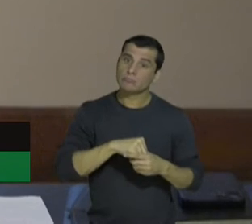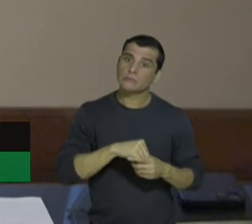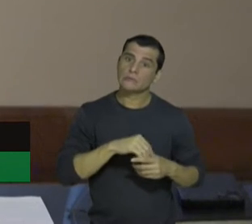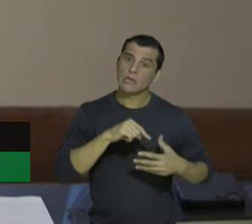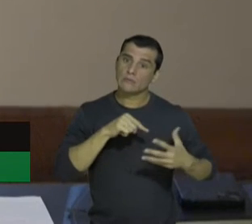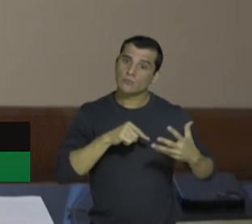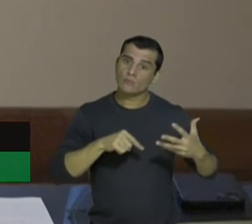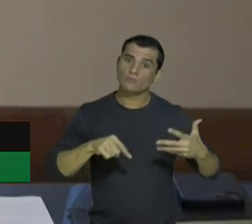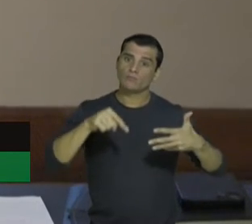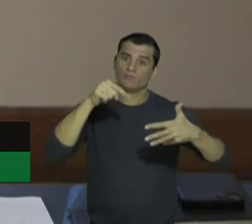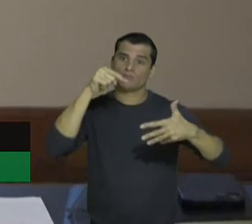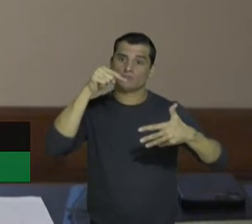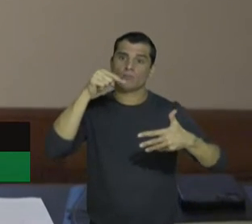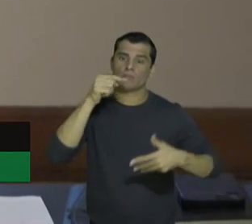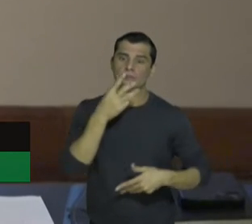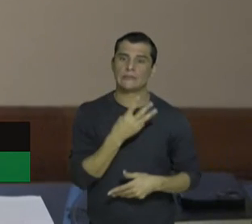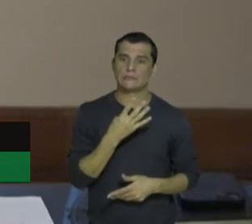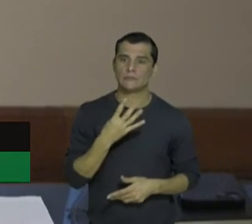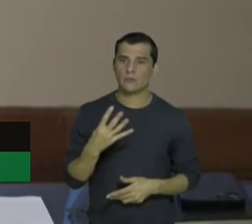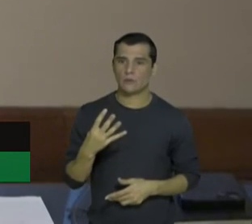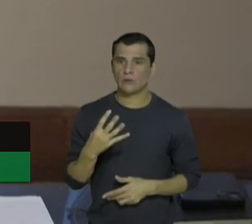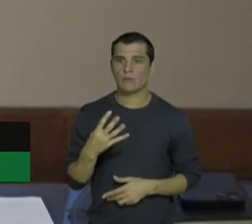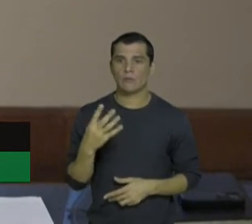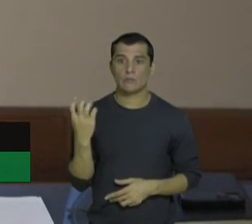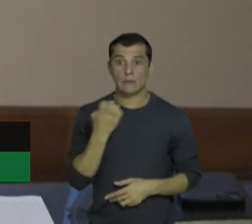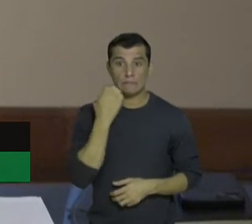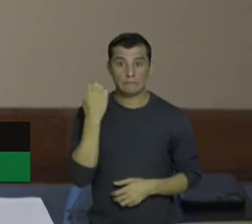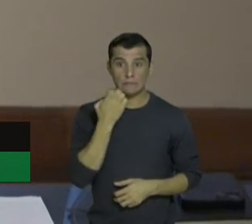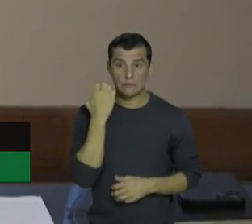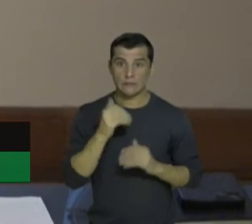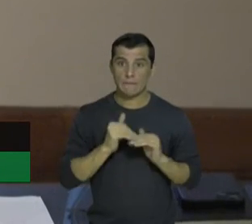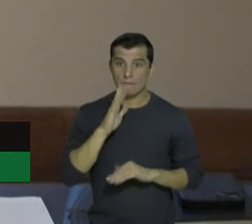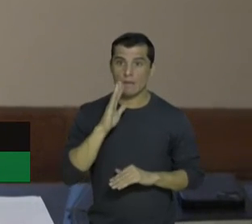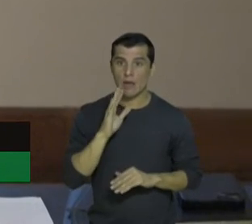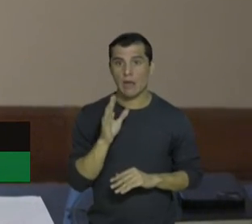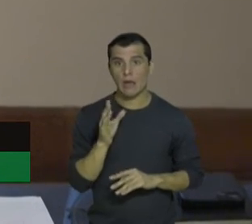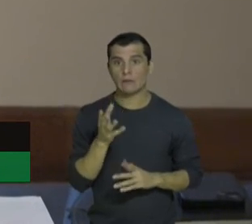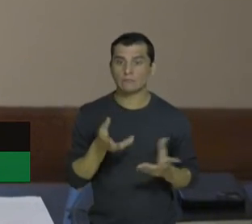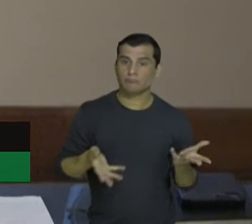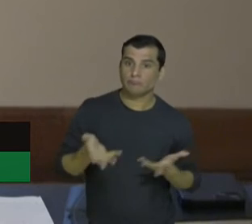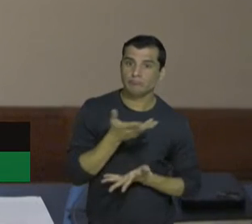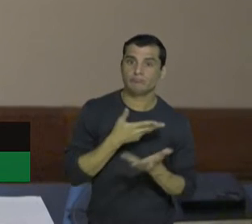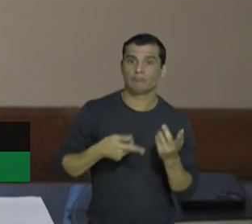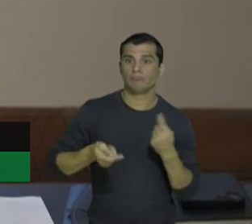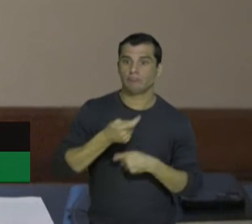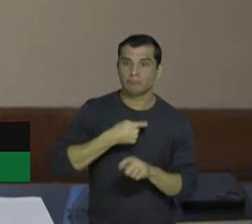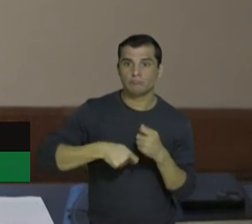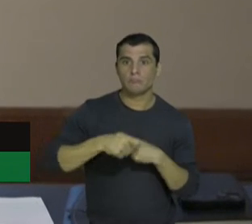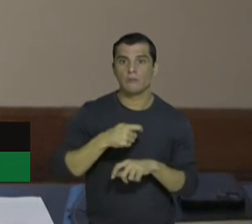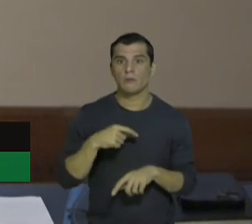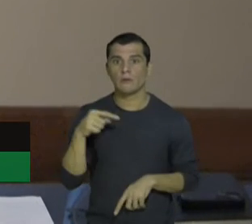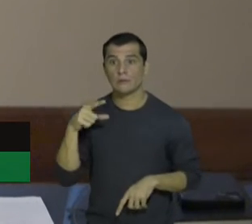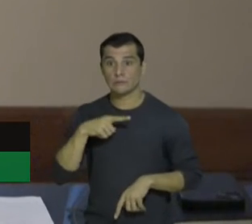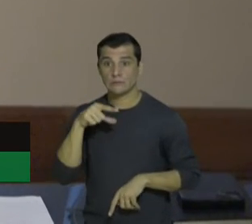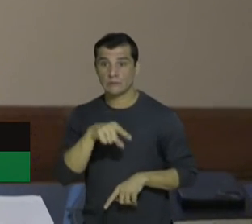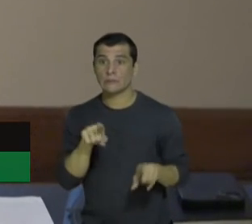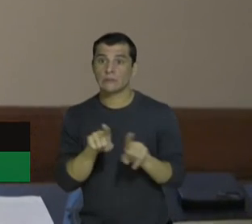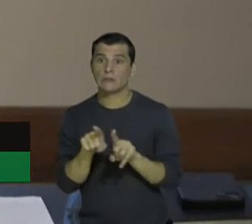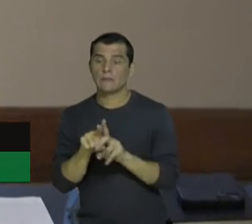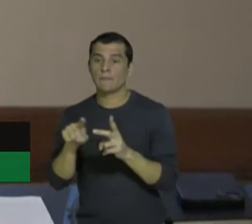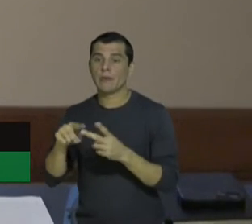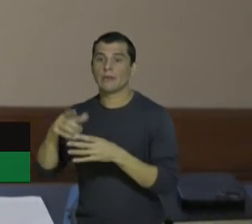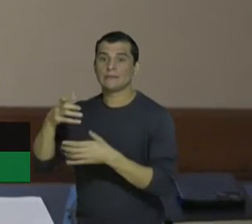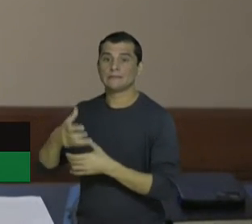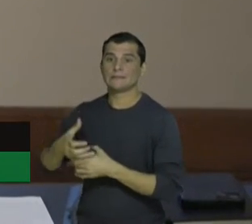também eh um um uma derivação de negócios que é no setor metal mecânico onde a a gente atua com cilindros Hidráulicos